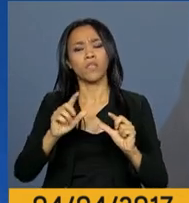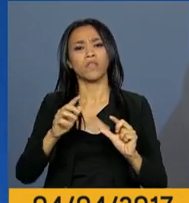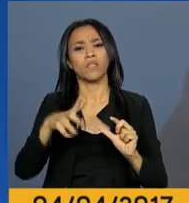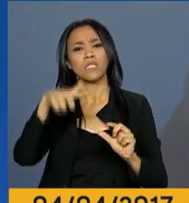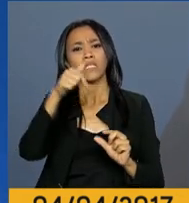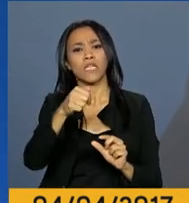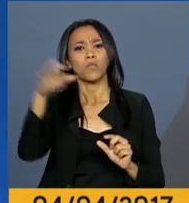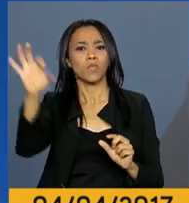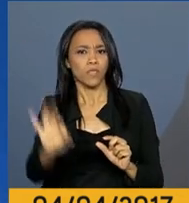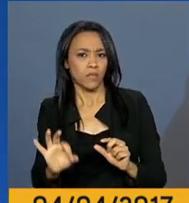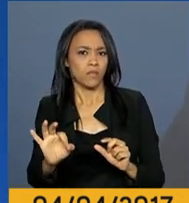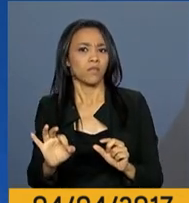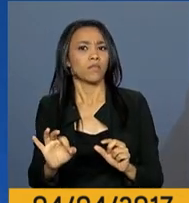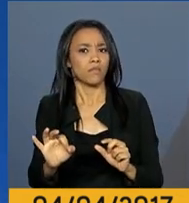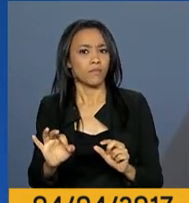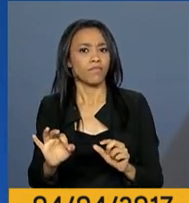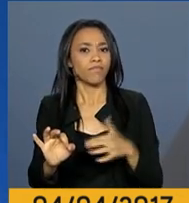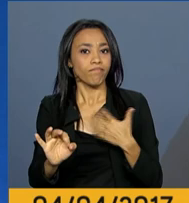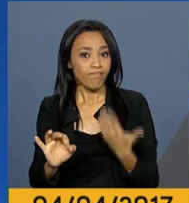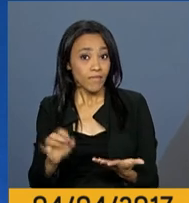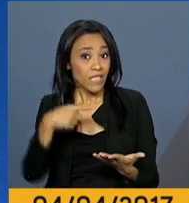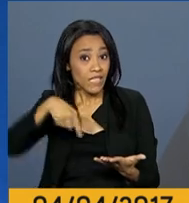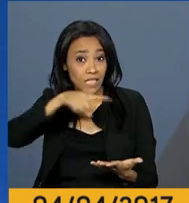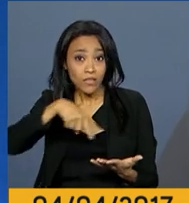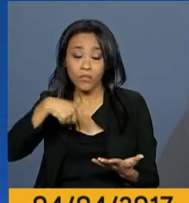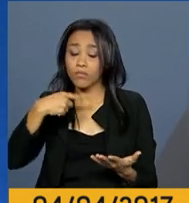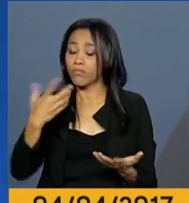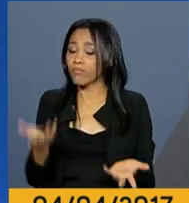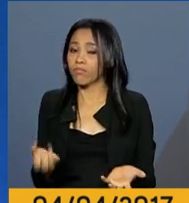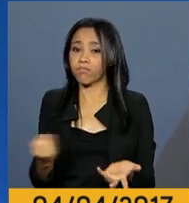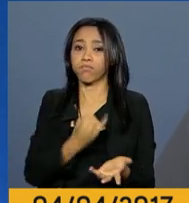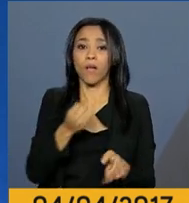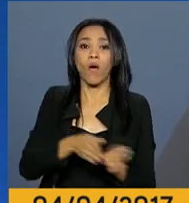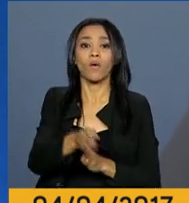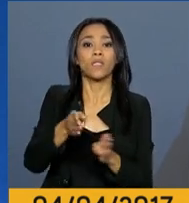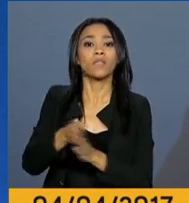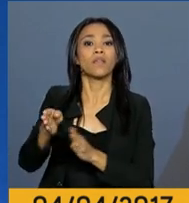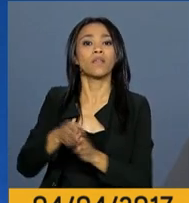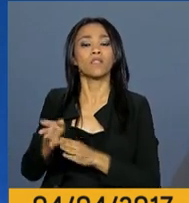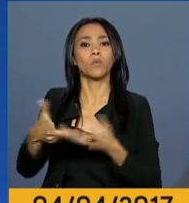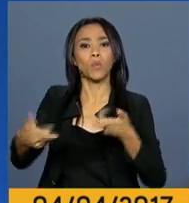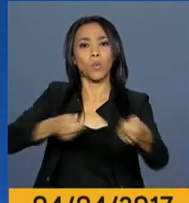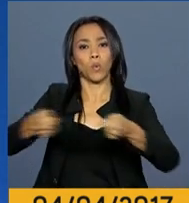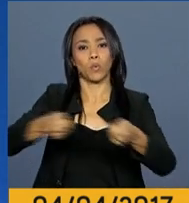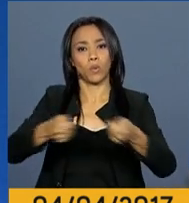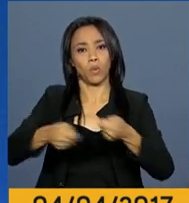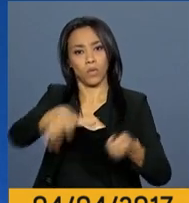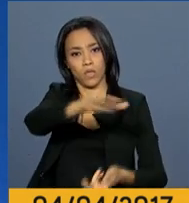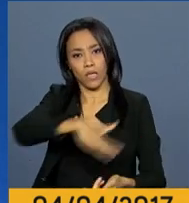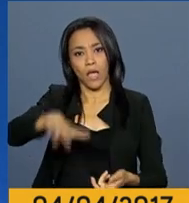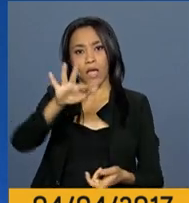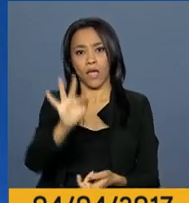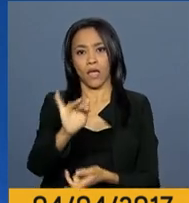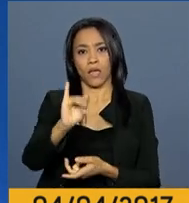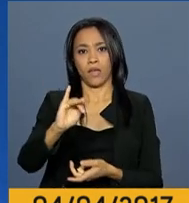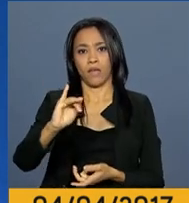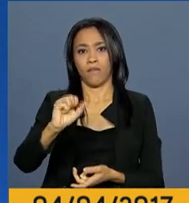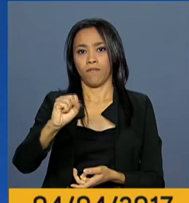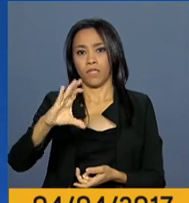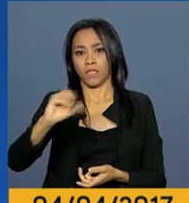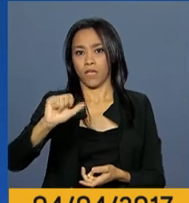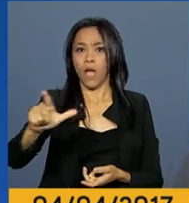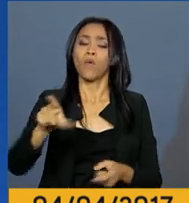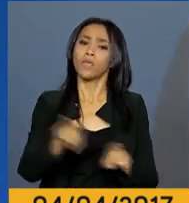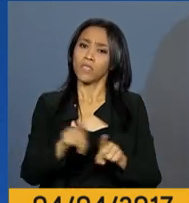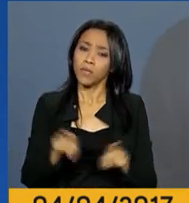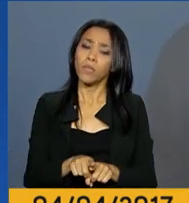7%. Tudo isso auxilia no equilíbrio fiscal e, naturalmente, contribuirá para a queda sustentada dos